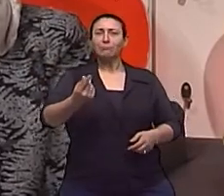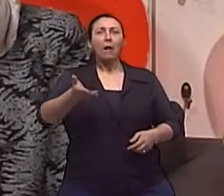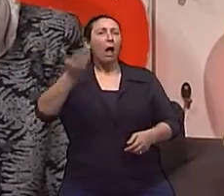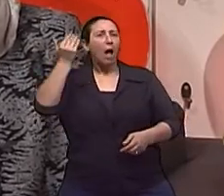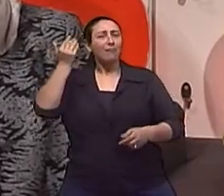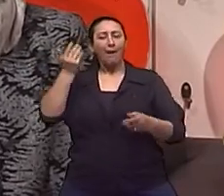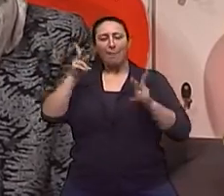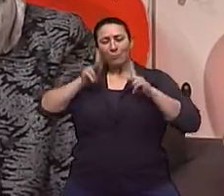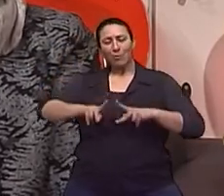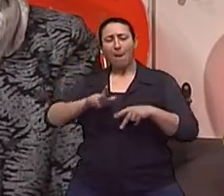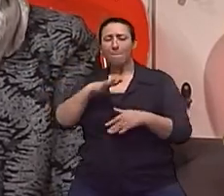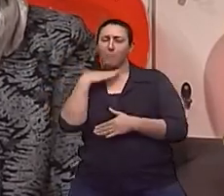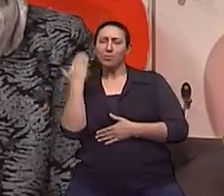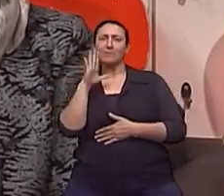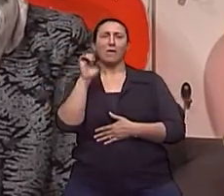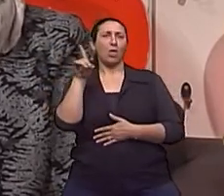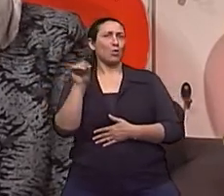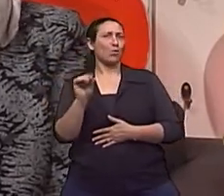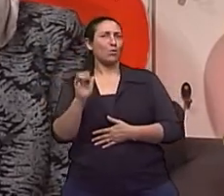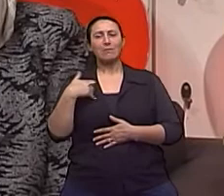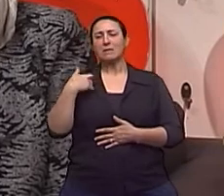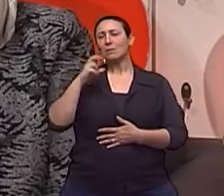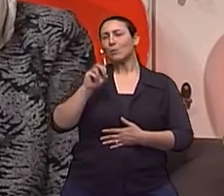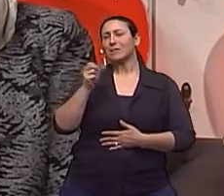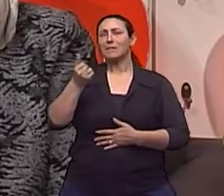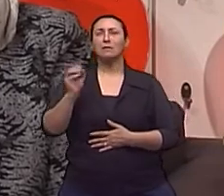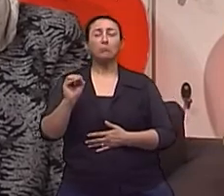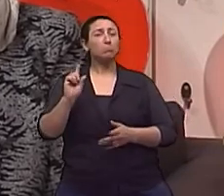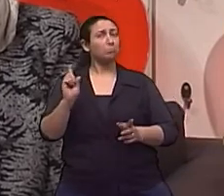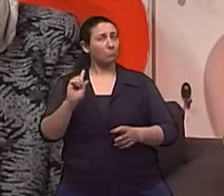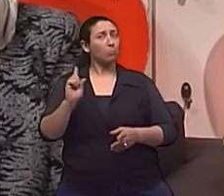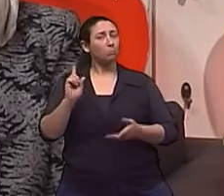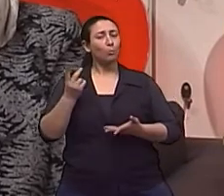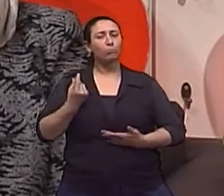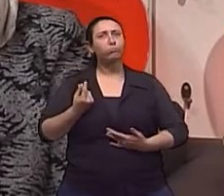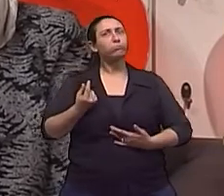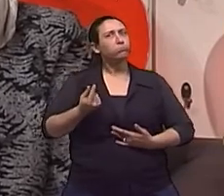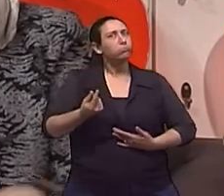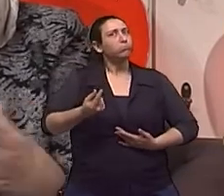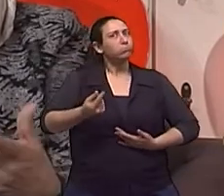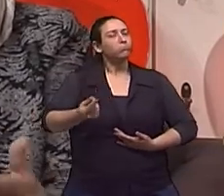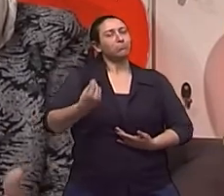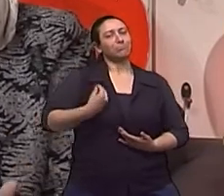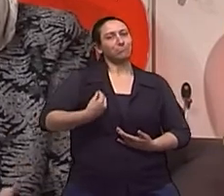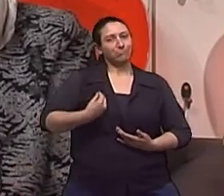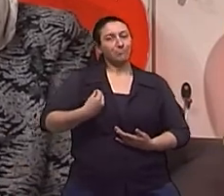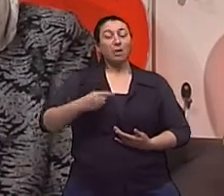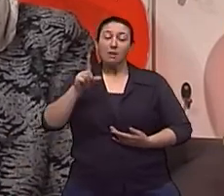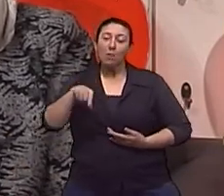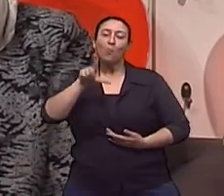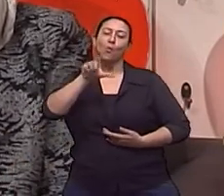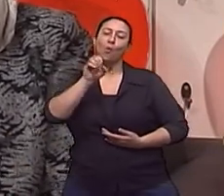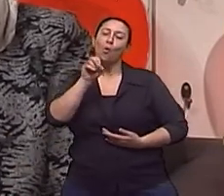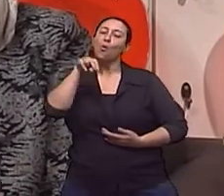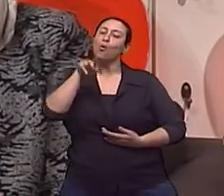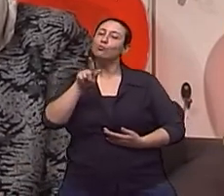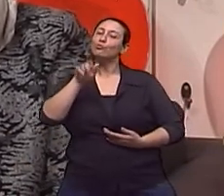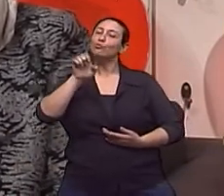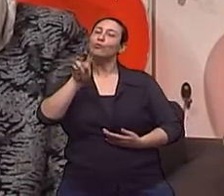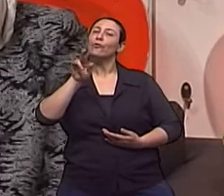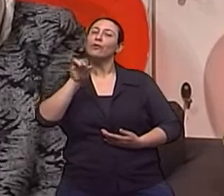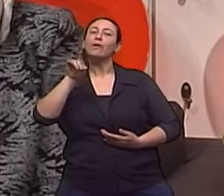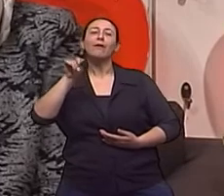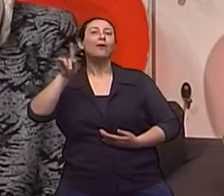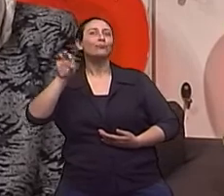elas vão tão Morrendo tão cedo né já expectativa de vida é e são que se faz de quanto